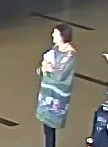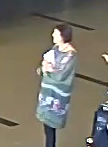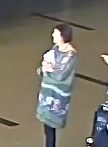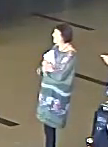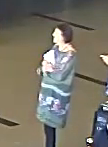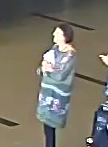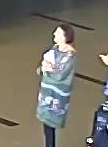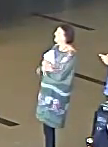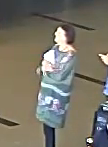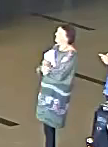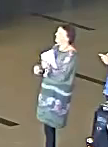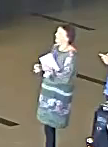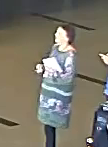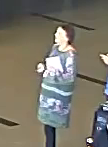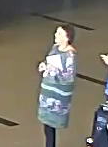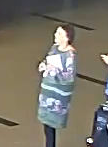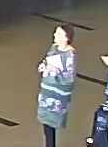plataforma